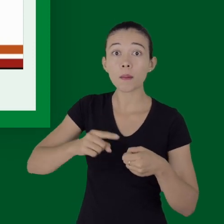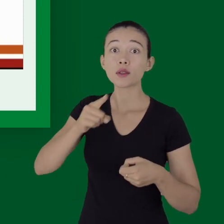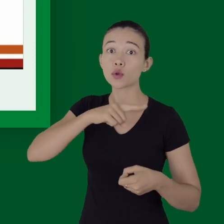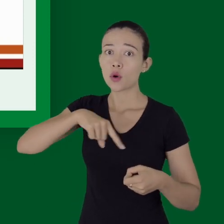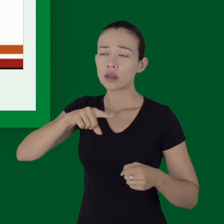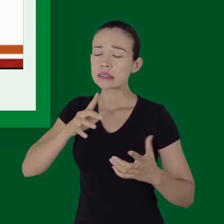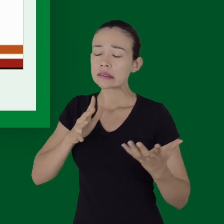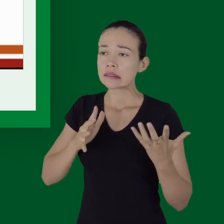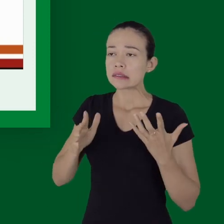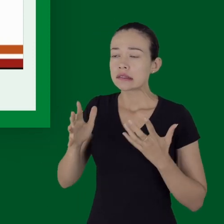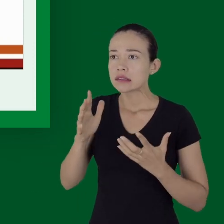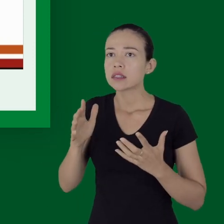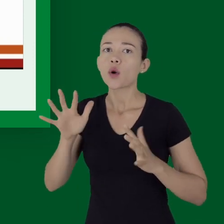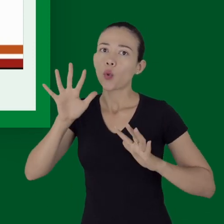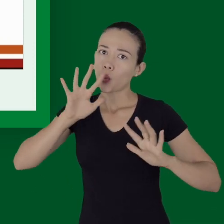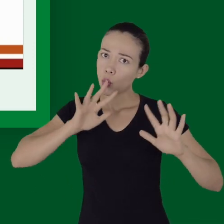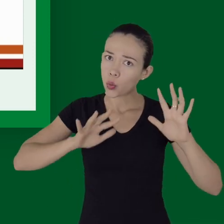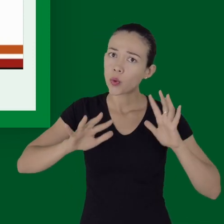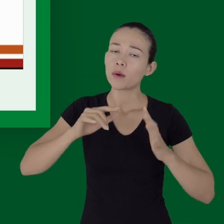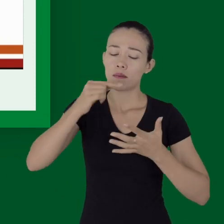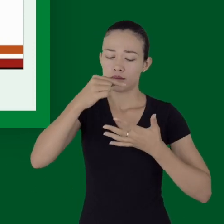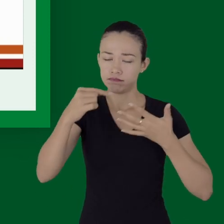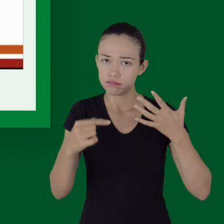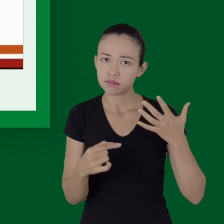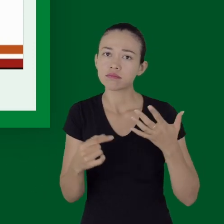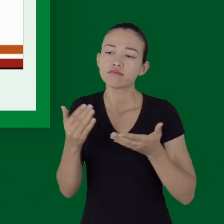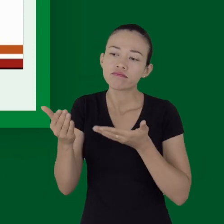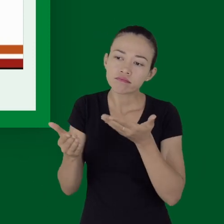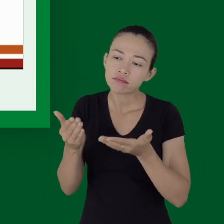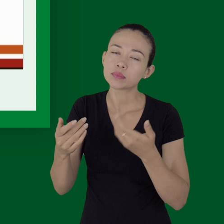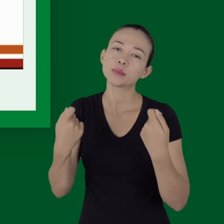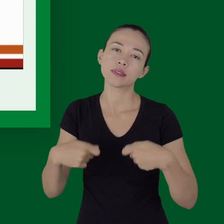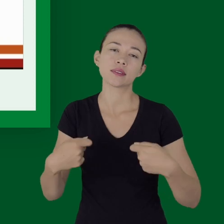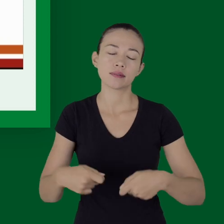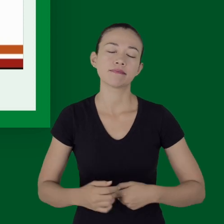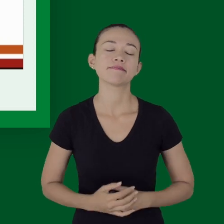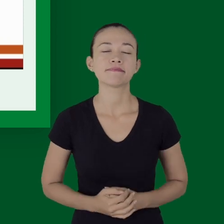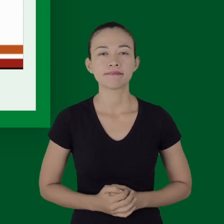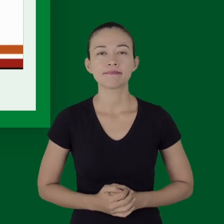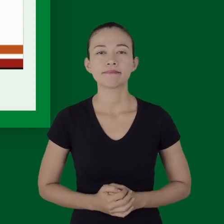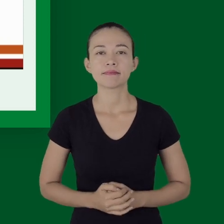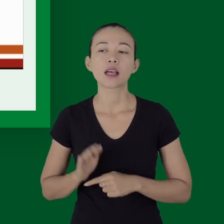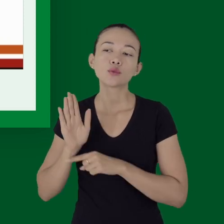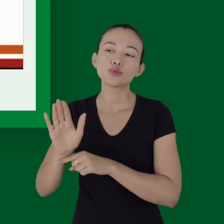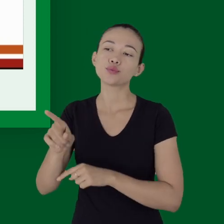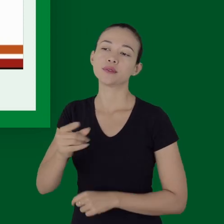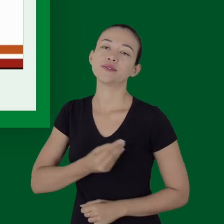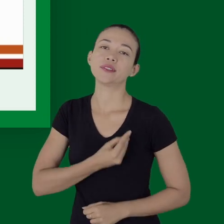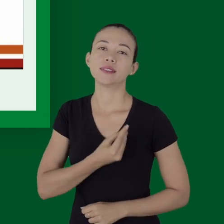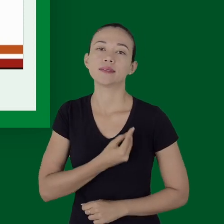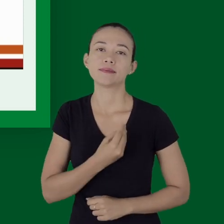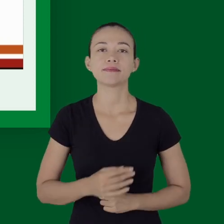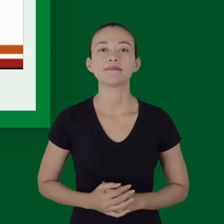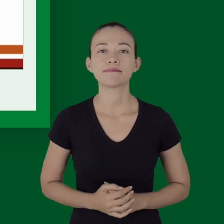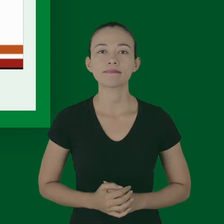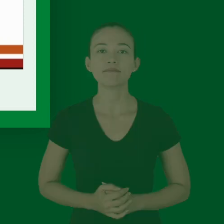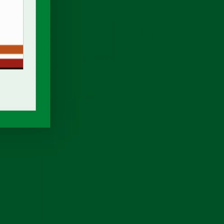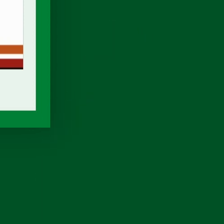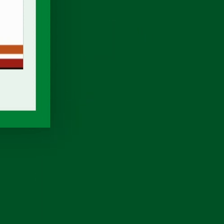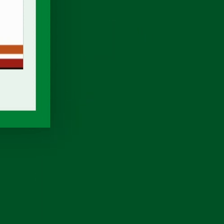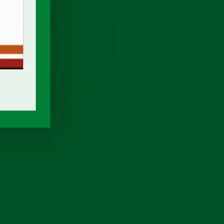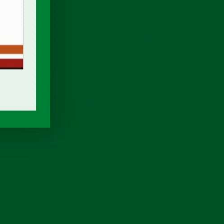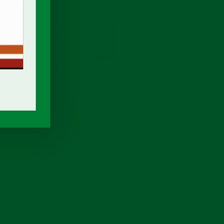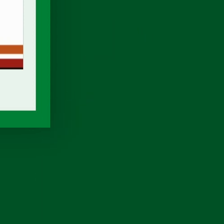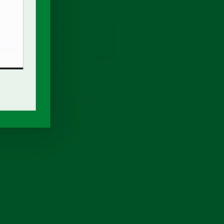cuidados pós-parada, porque ele que vai permitir que a gente mantenha o nosso paciente vivo depois de passar o grande estresse da parada